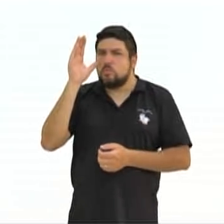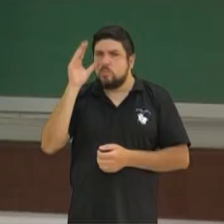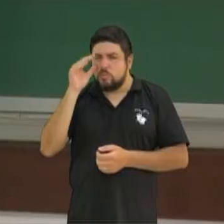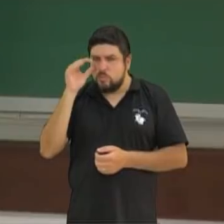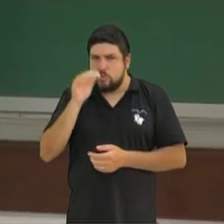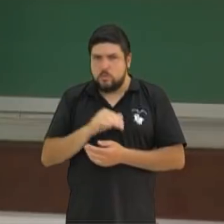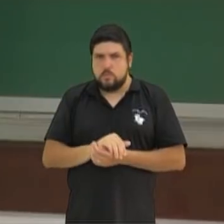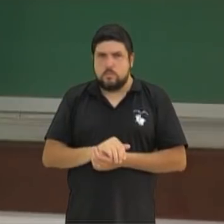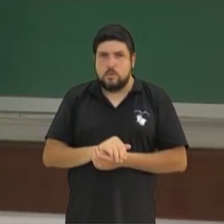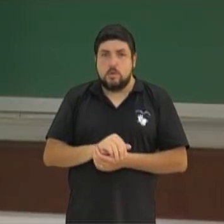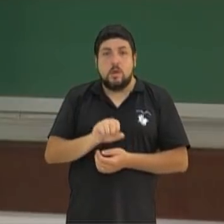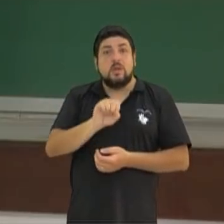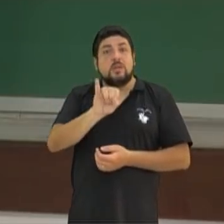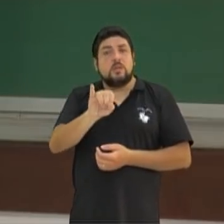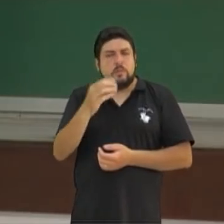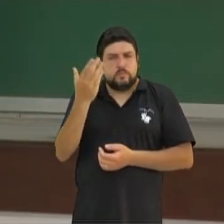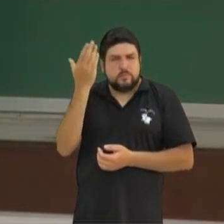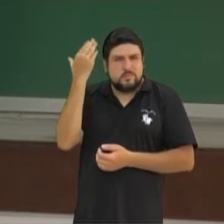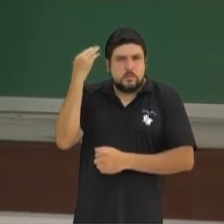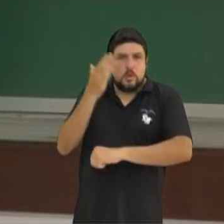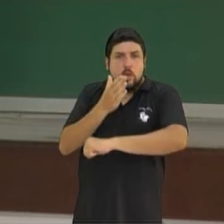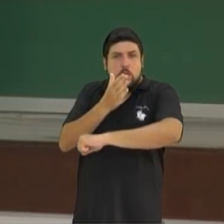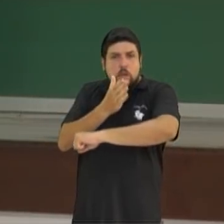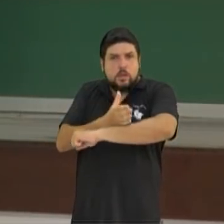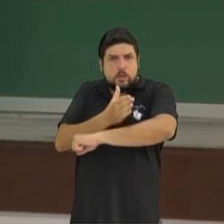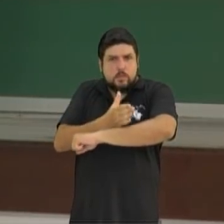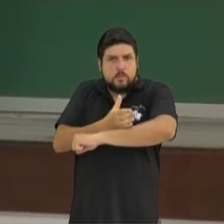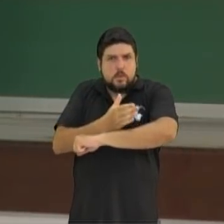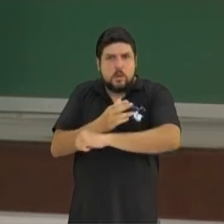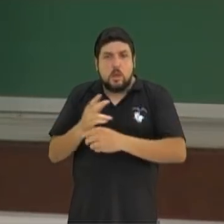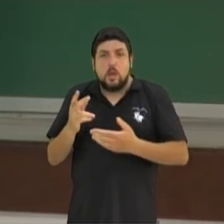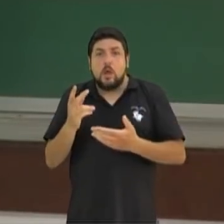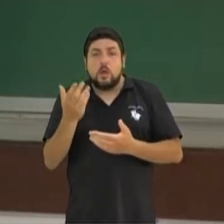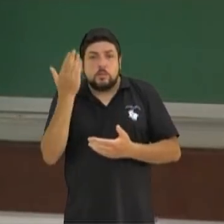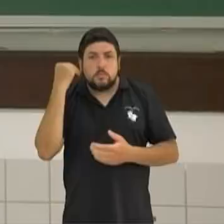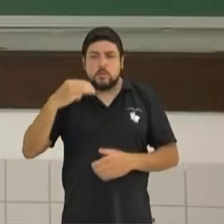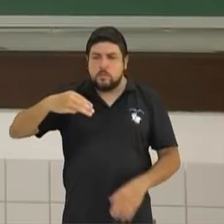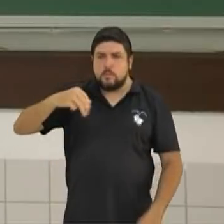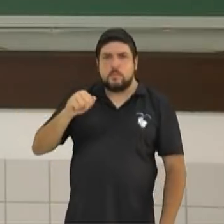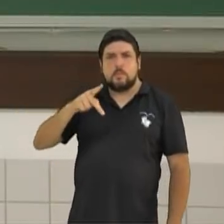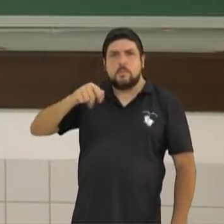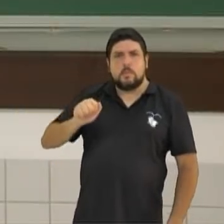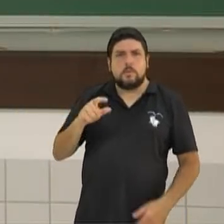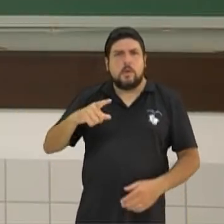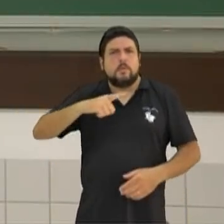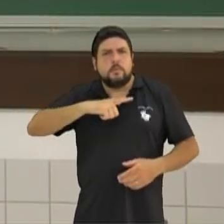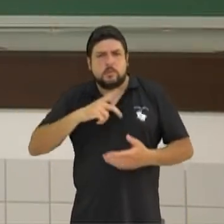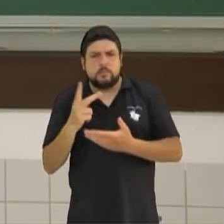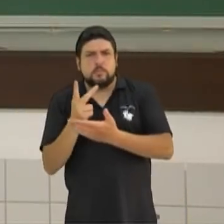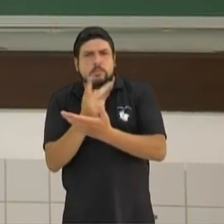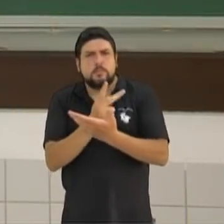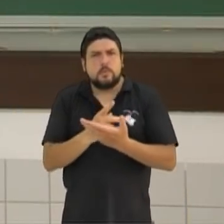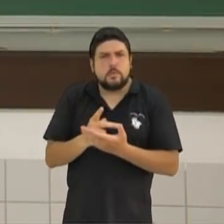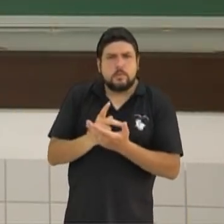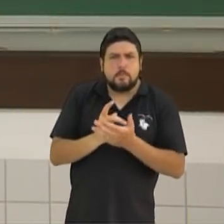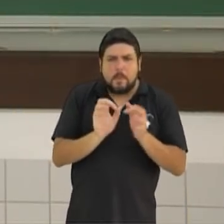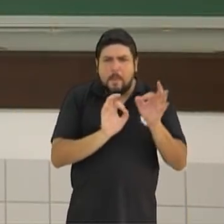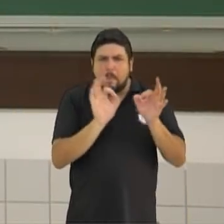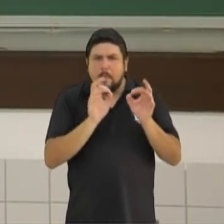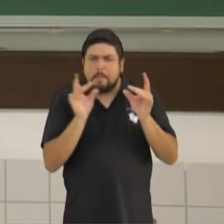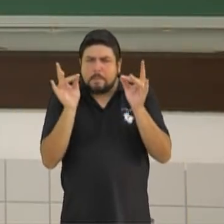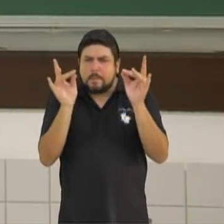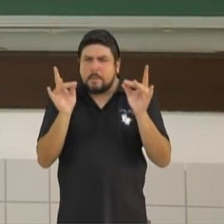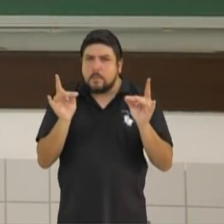os mapas da Idade Média, eles eram muito cheios de detalhes, desenhos e coisas escritas. A partir desse momento, os mapas você pode ver que eles são